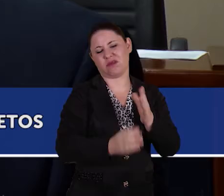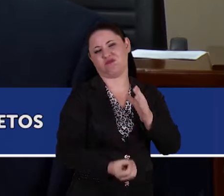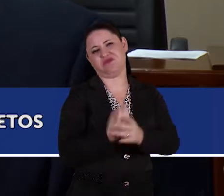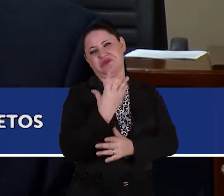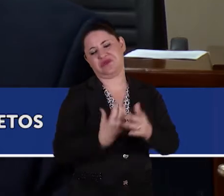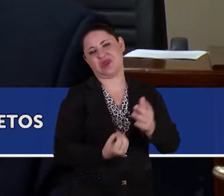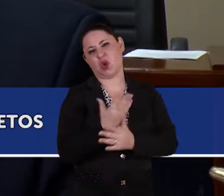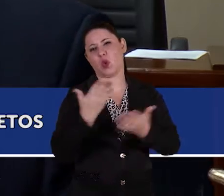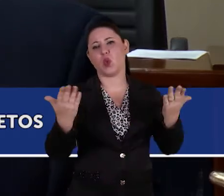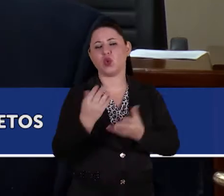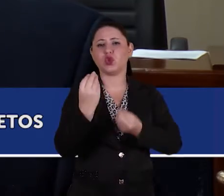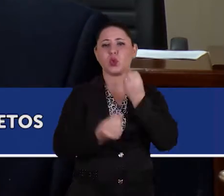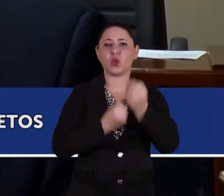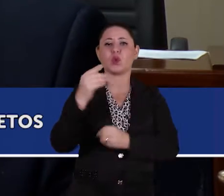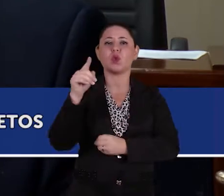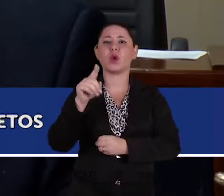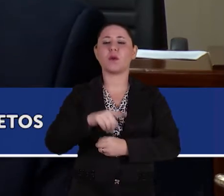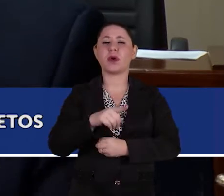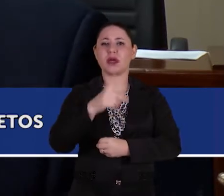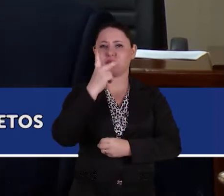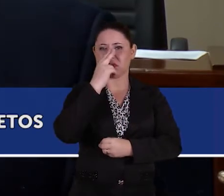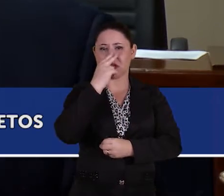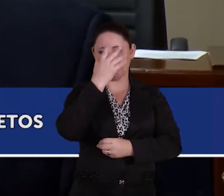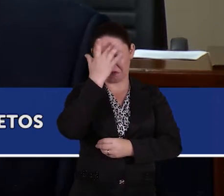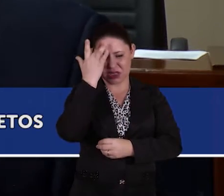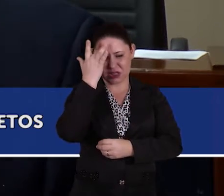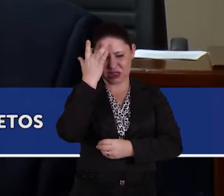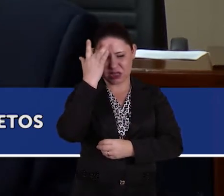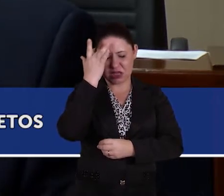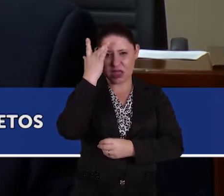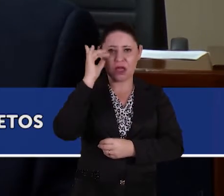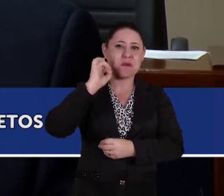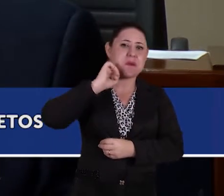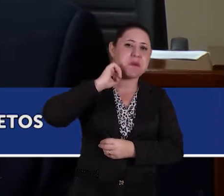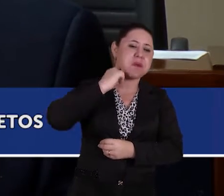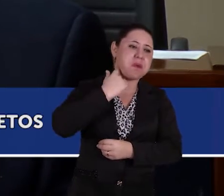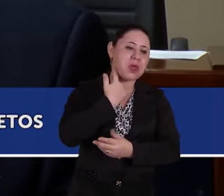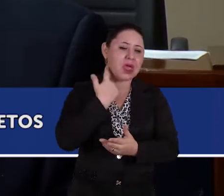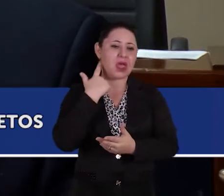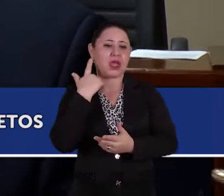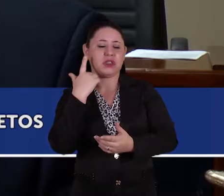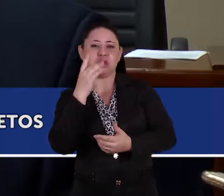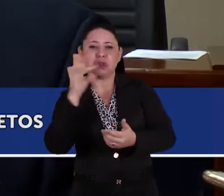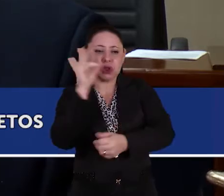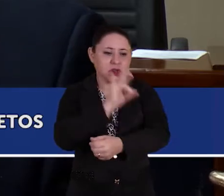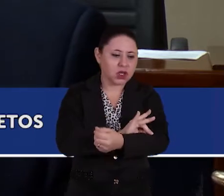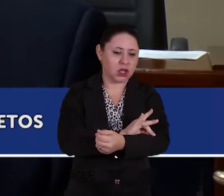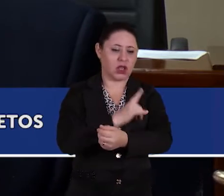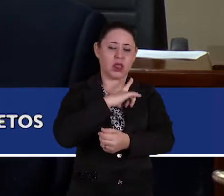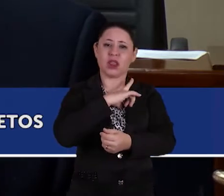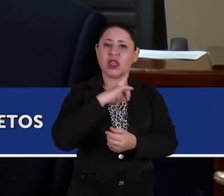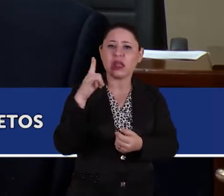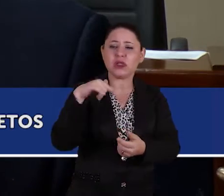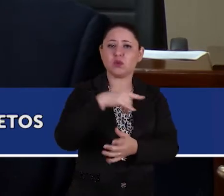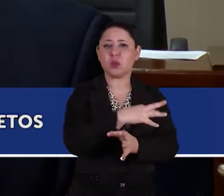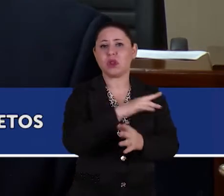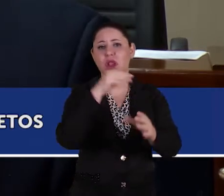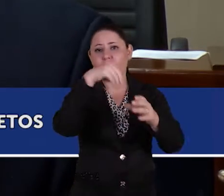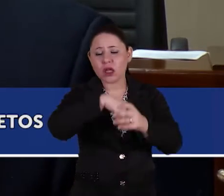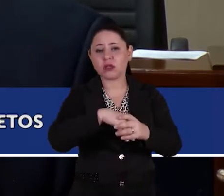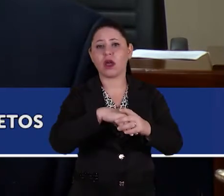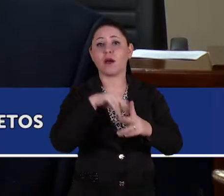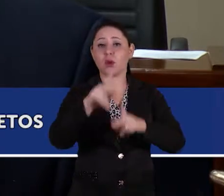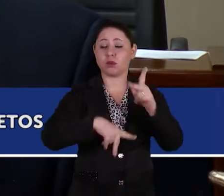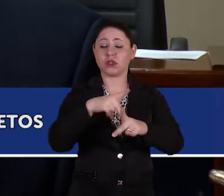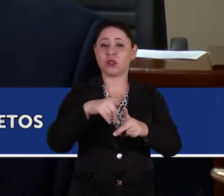assim hoje como bichos peçonhentos, né, que são gerados às vezes dentro desses veículos, e um grande transtorno para a nossa população. O